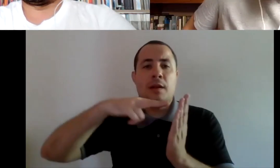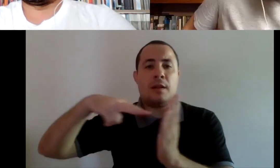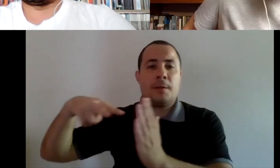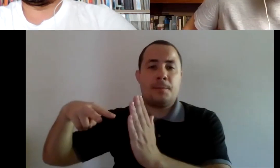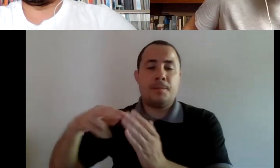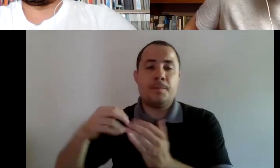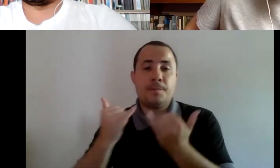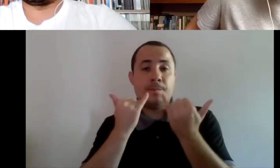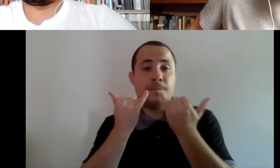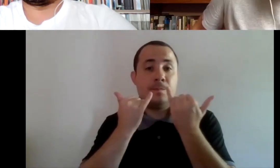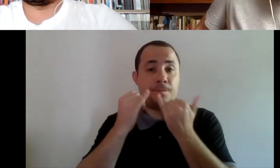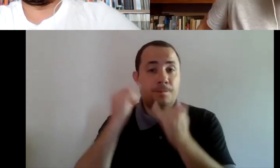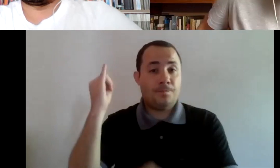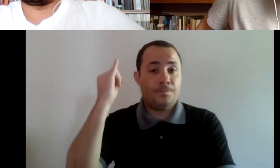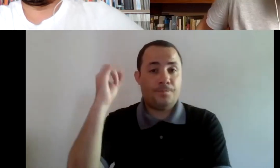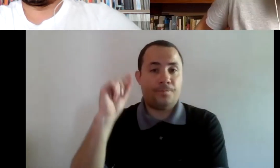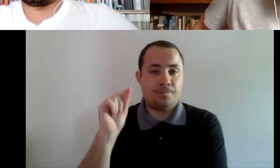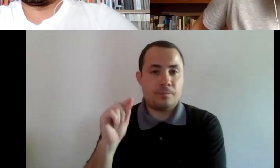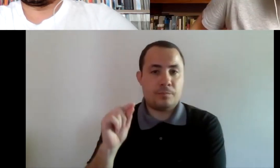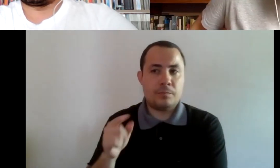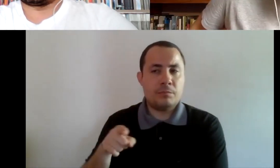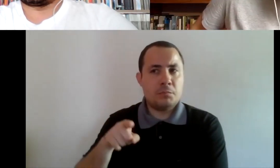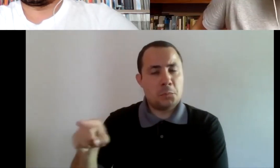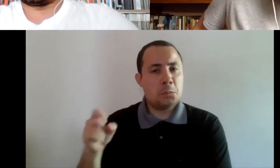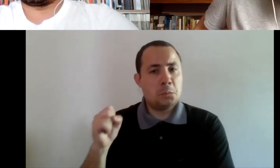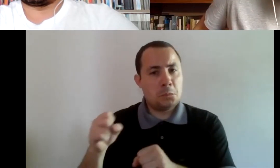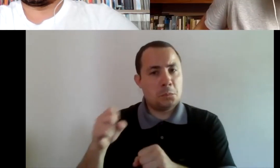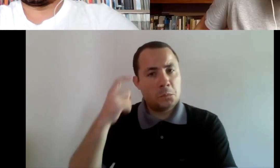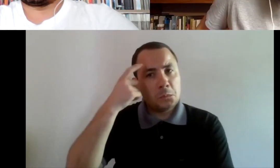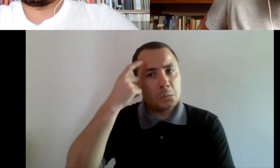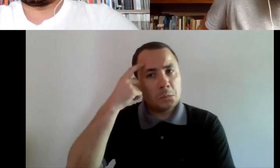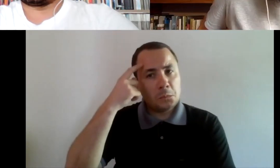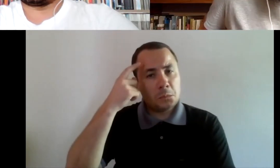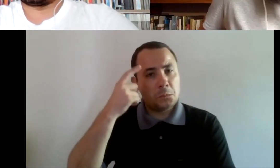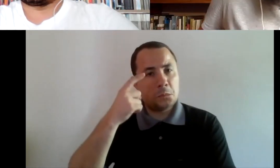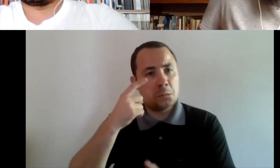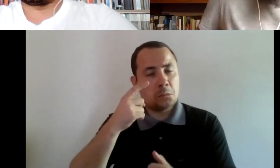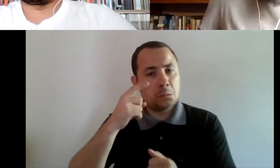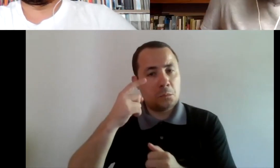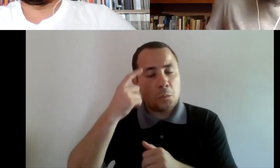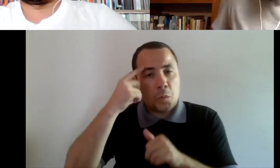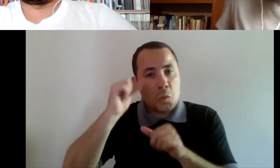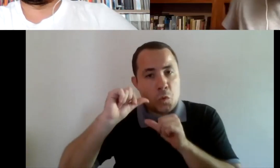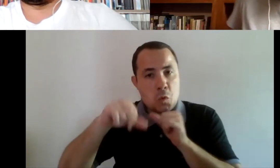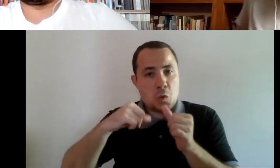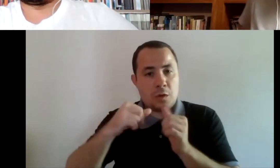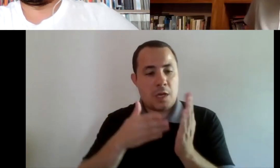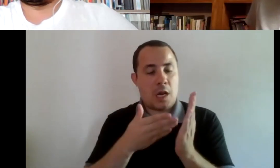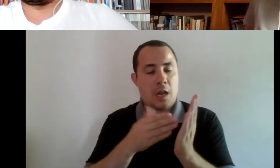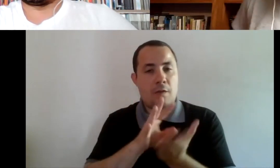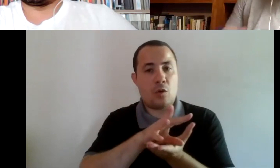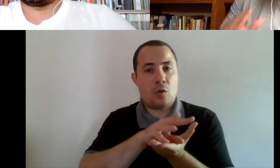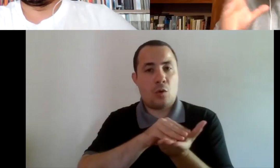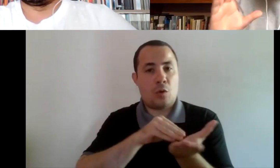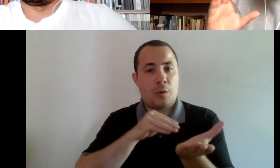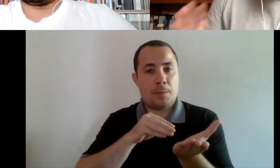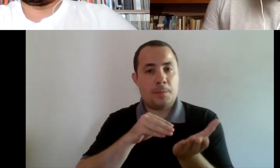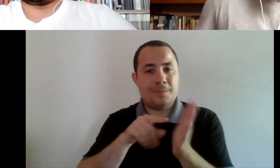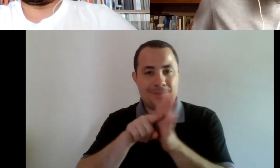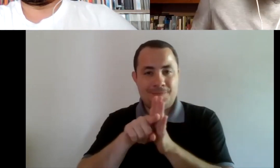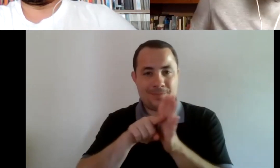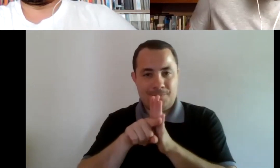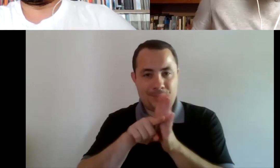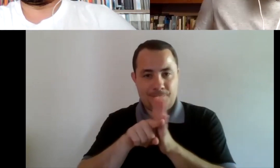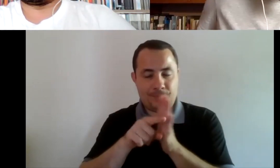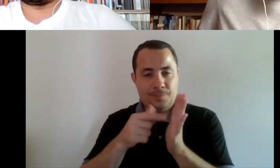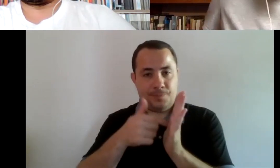digamos que são altamente influenciáveis essas pessoas sobre o que elas leem, né? A pesquisa ela mostra para a gente que, tudo bem,